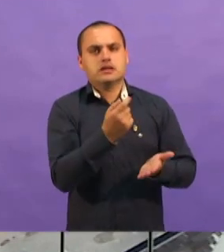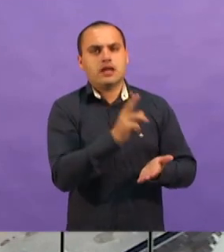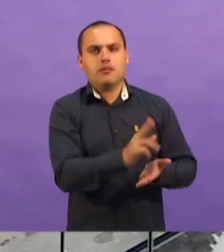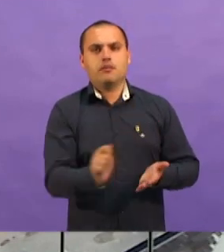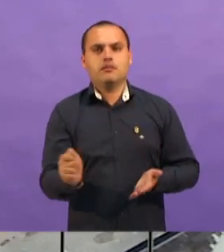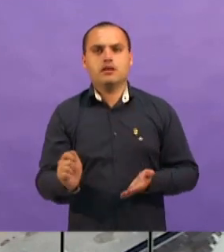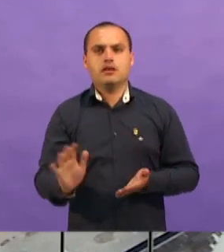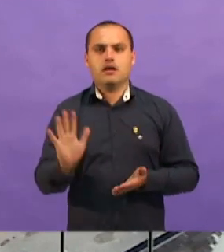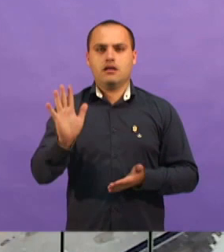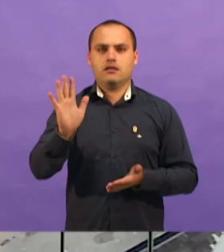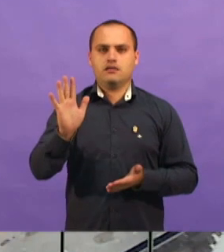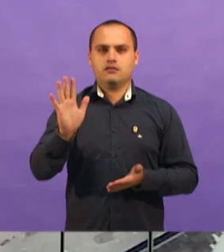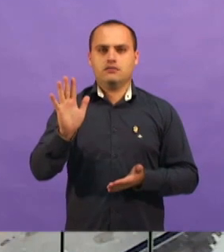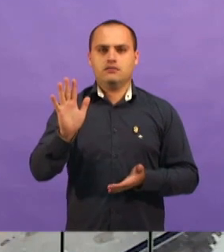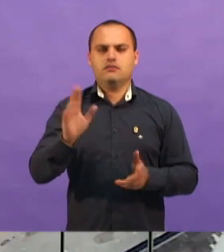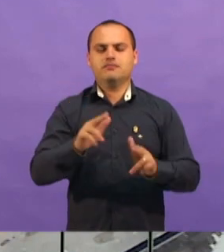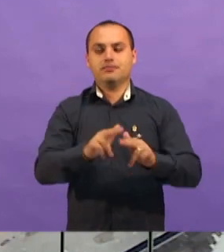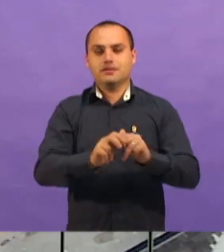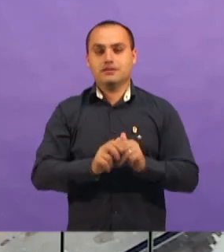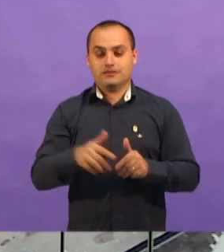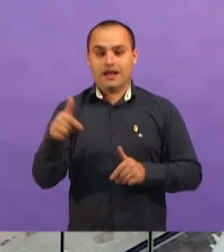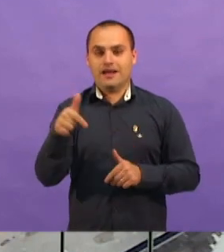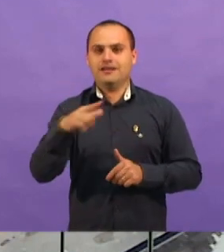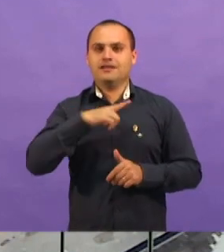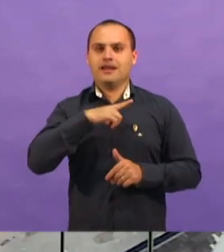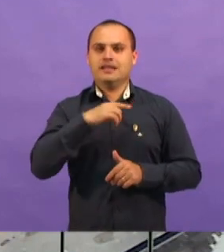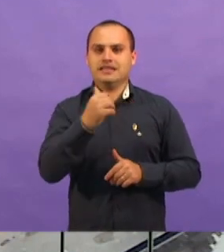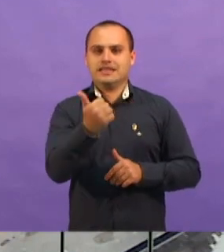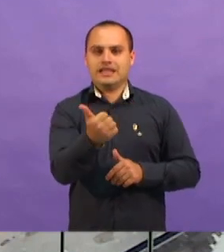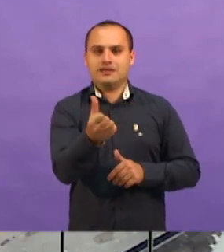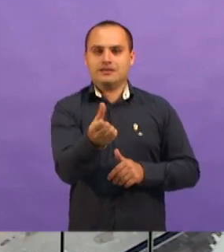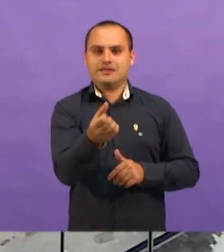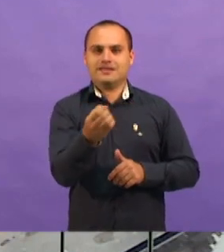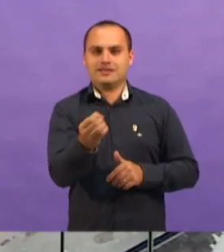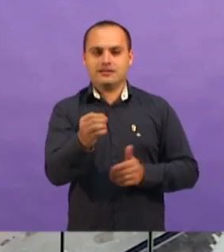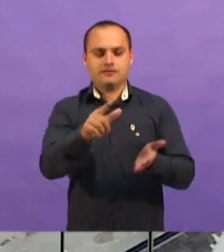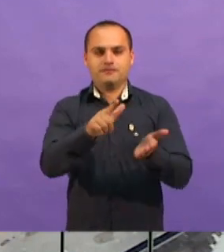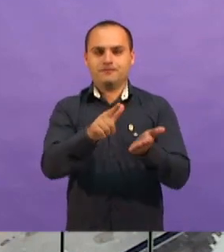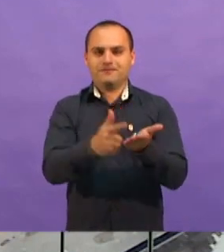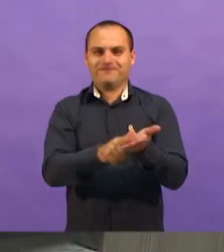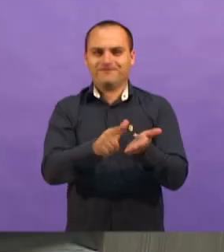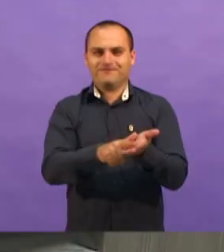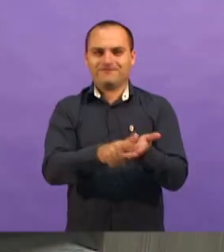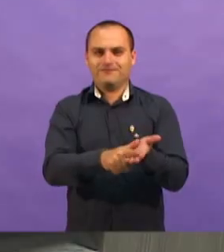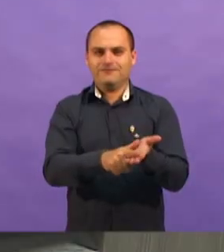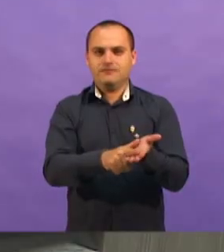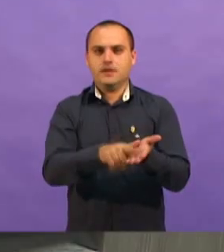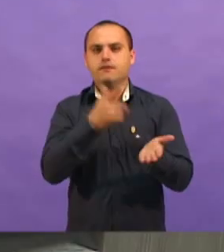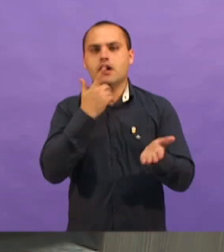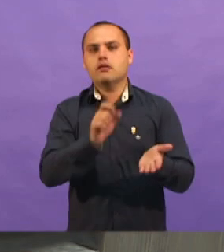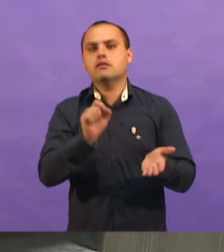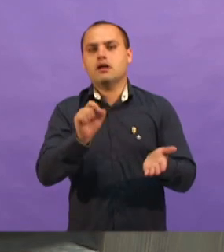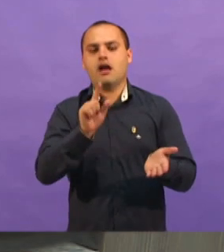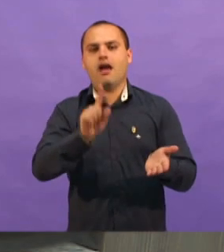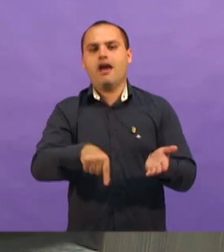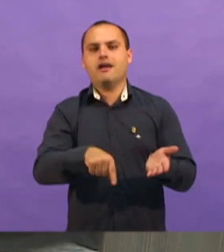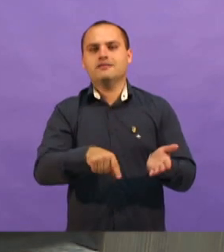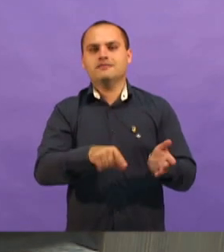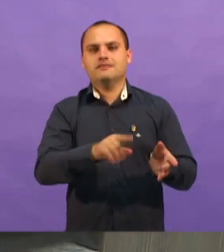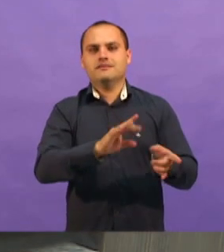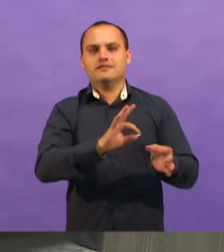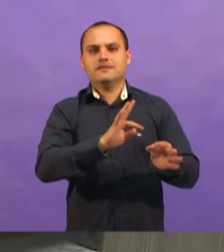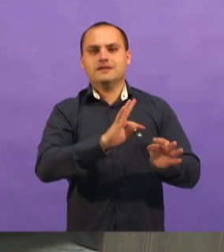aqui por uma questão técnica, a técnica, né? E a técnica me diz o seguinte: esse tamanho de livro, ele